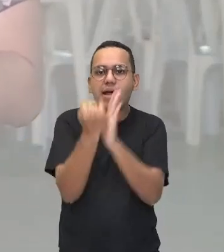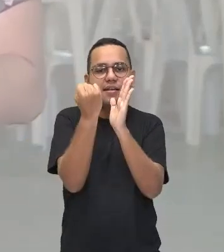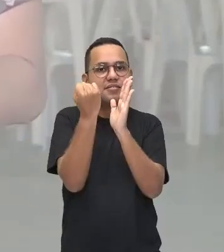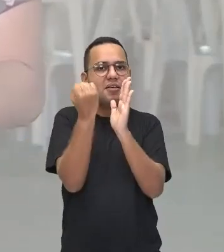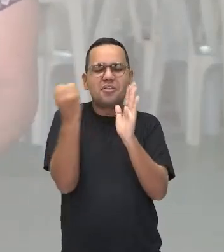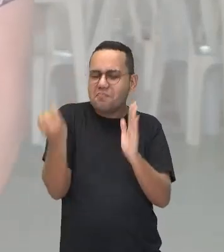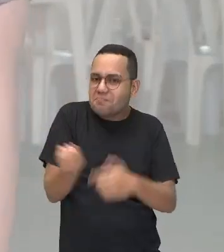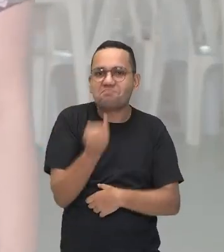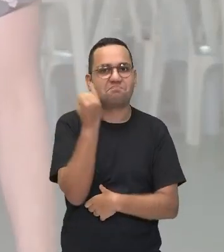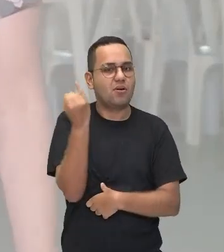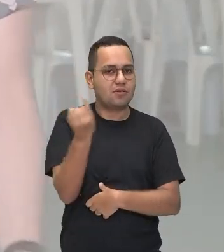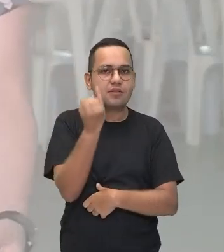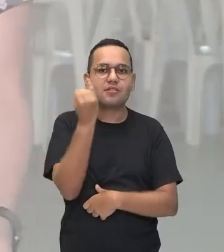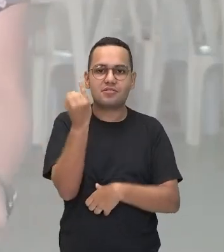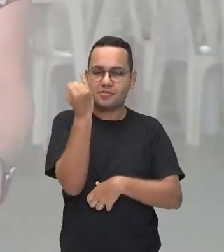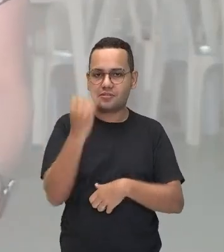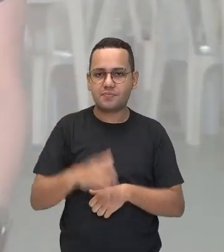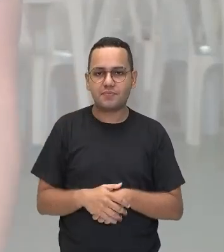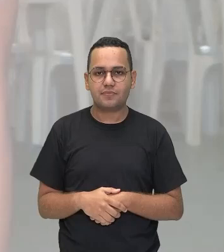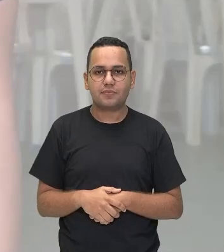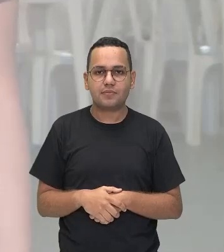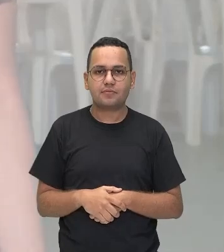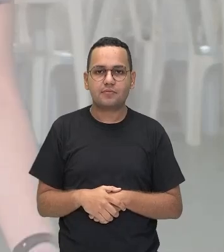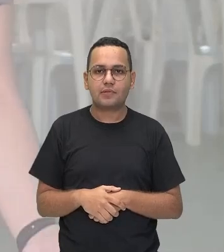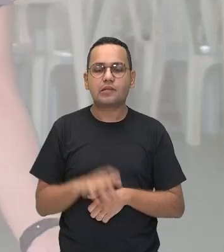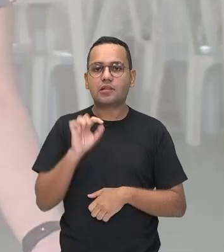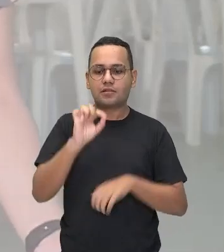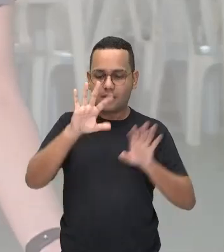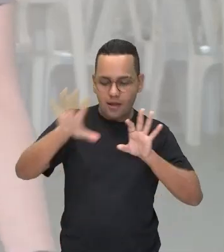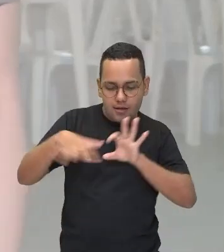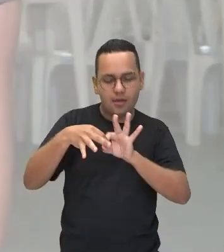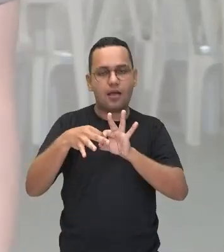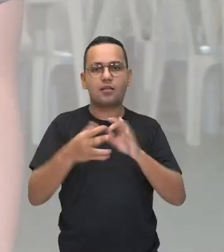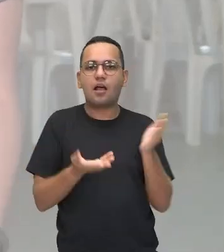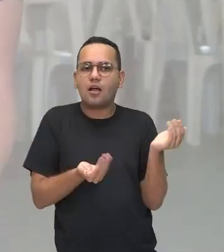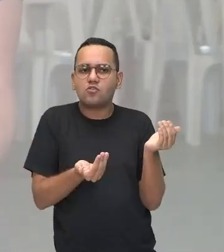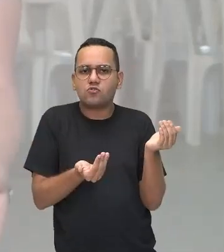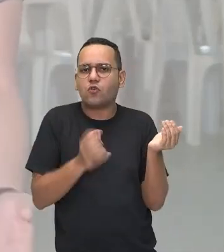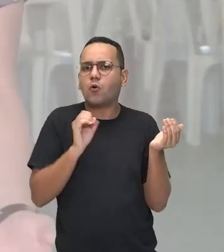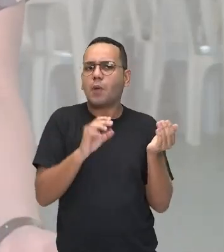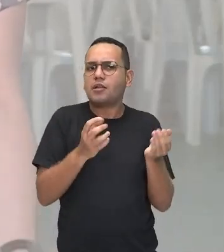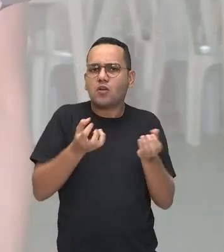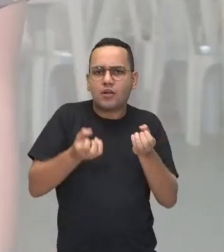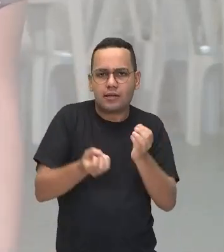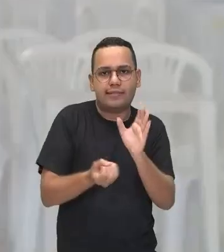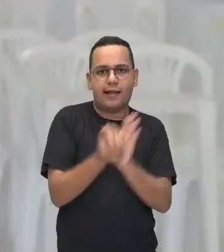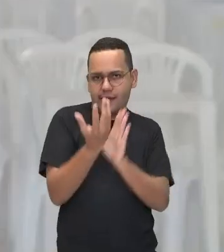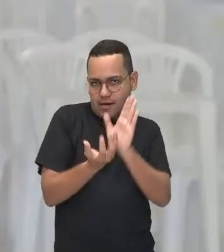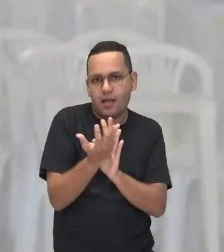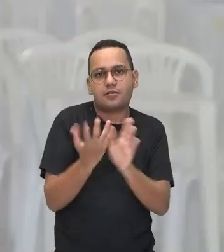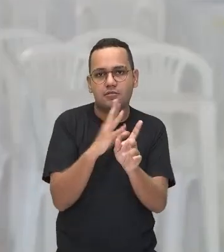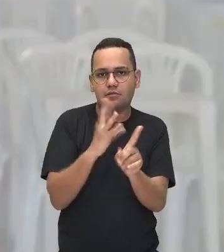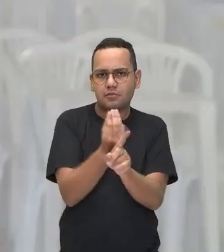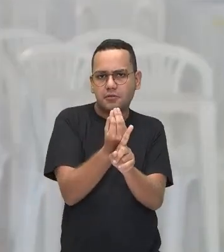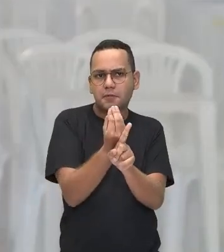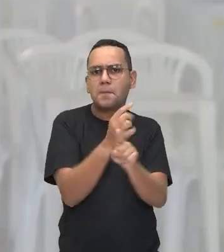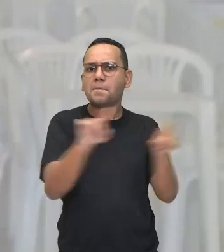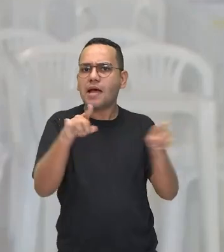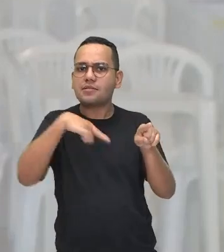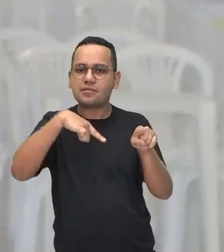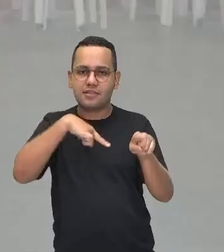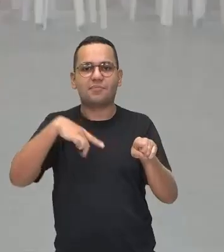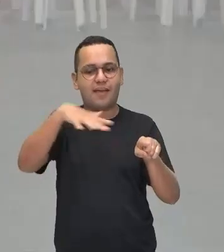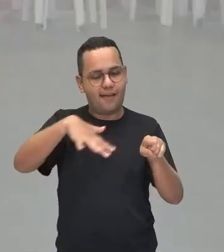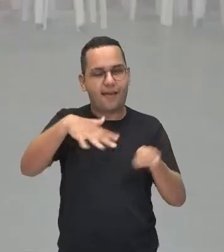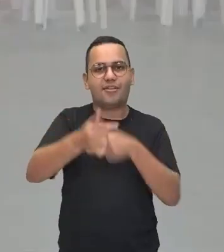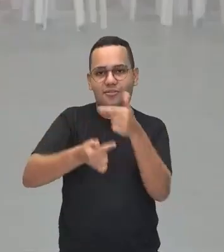maiores ferramentas que agrega jovens, não só no fazer artístico, mas também no mercado de